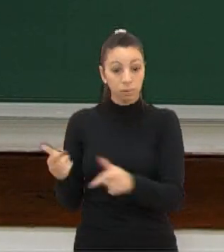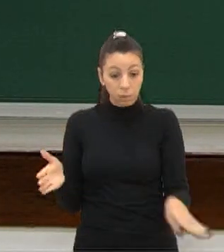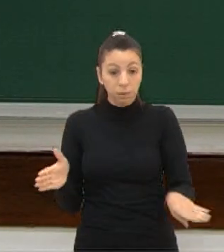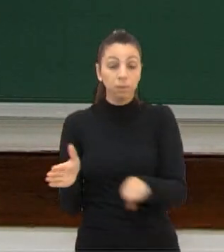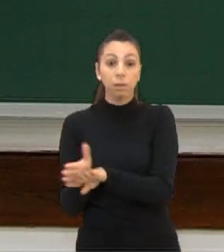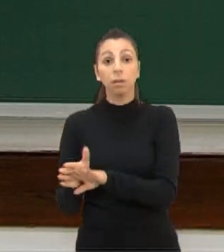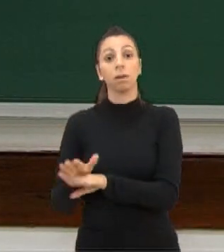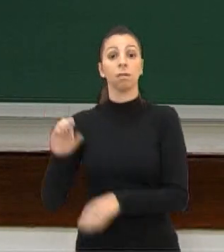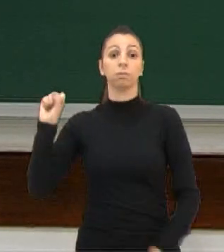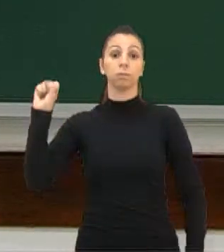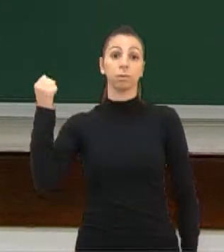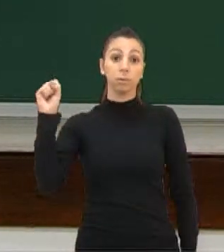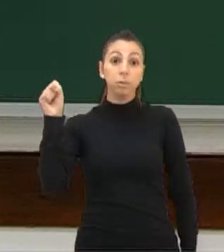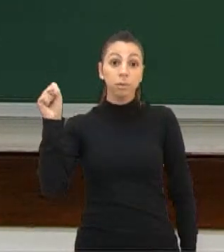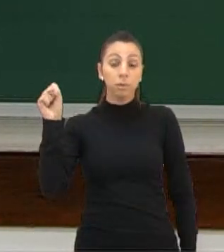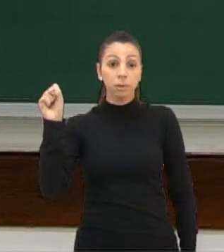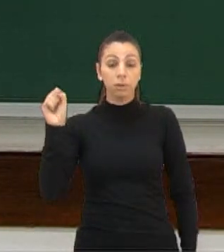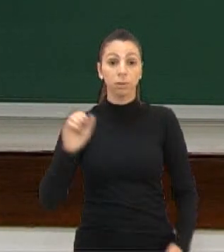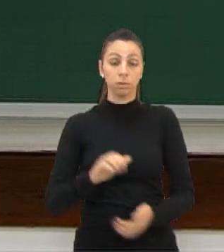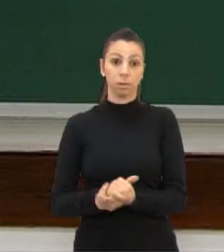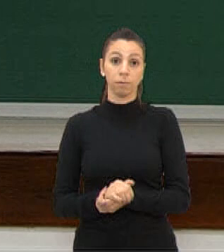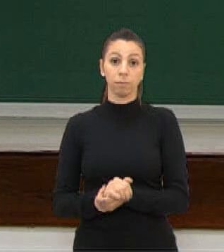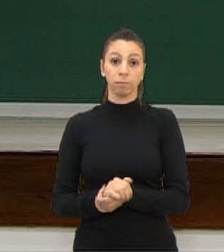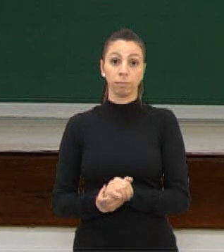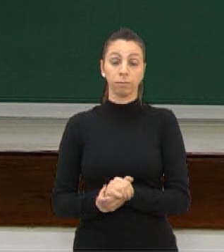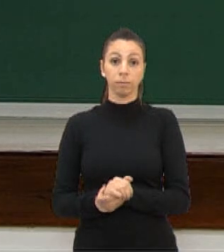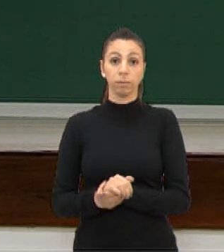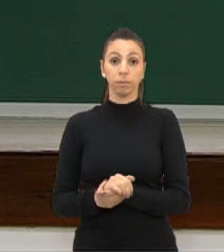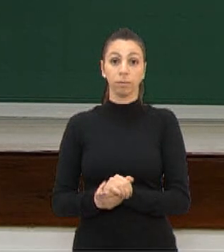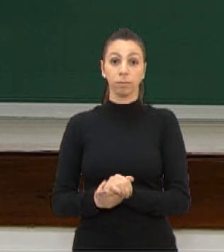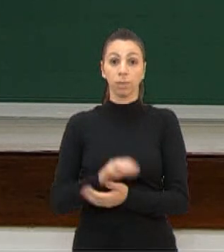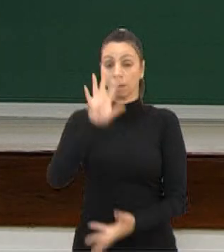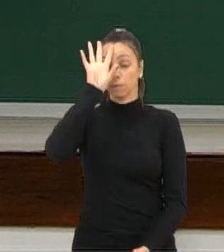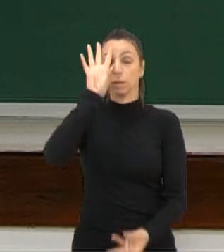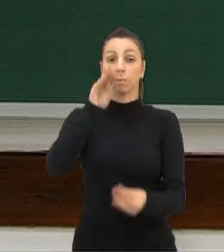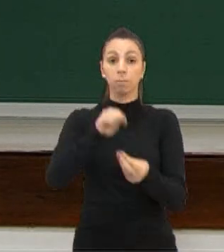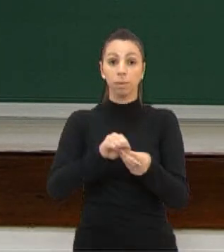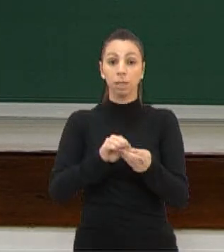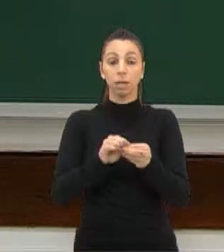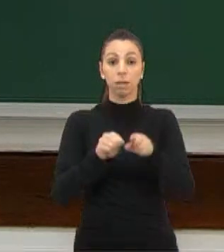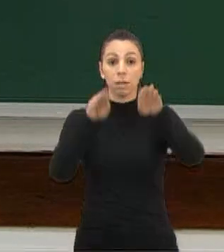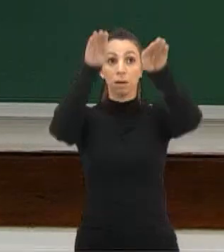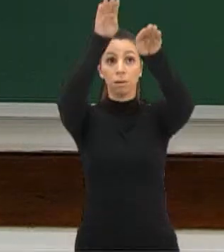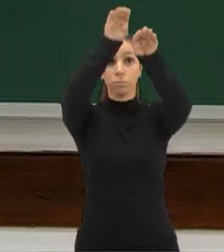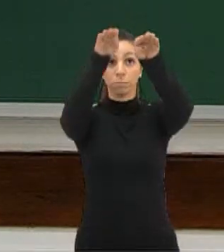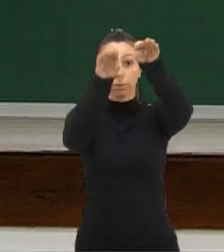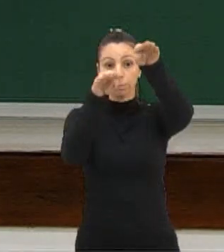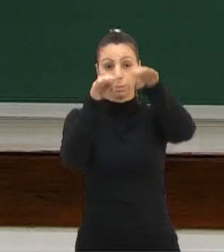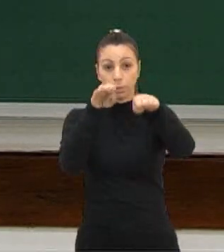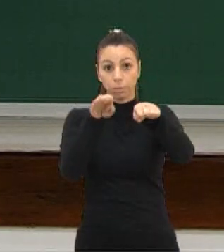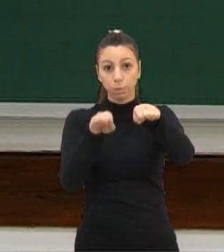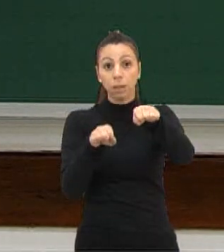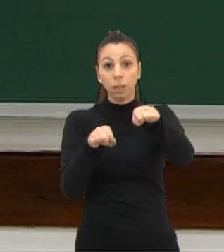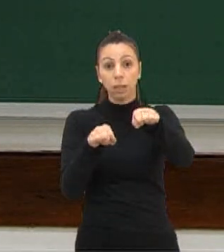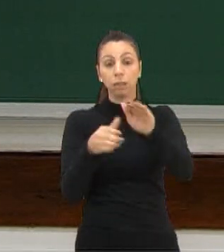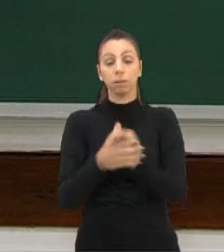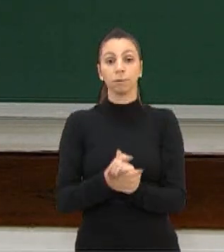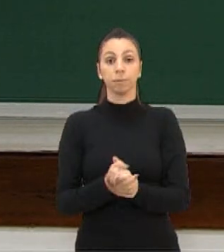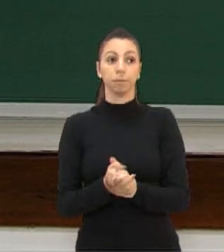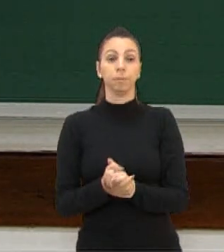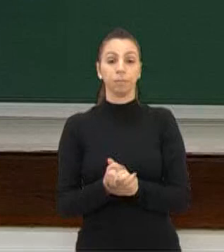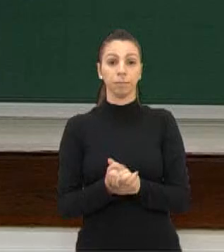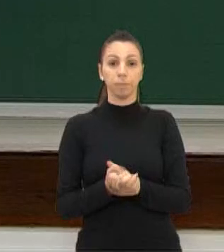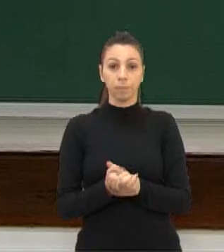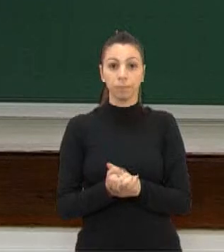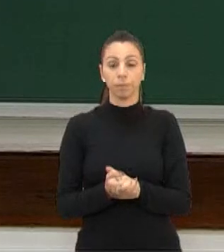8. Você sabe as hierarquias, né, a respeito a autoridades, chefias, enfim. Há toda uma regra,